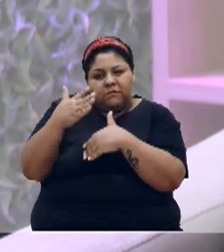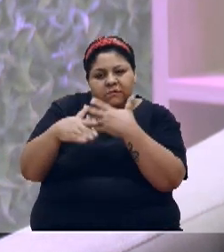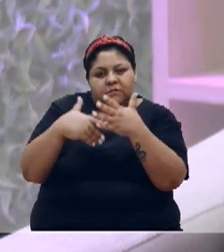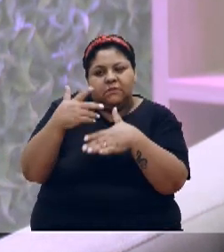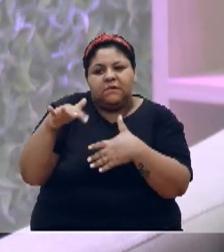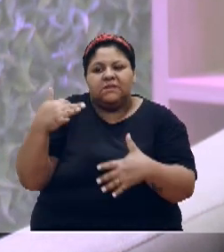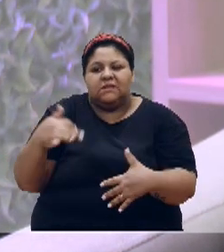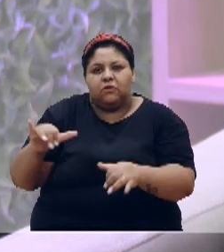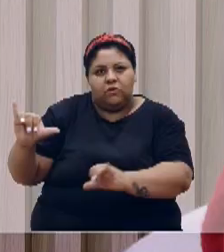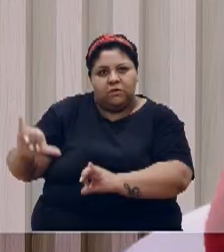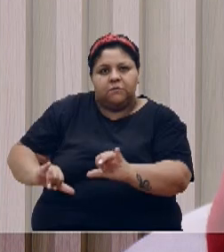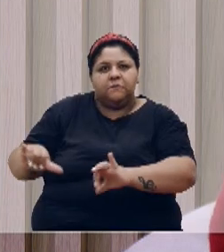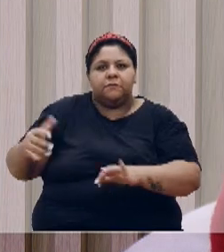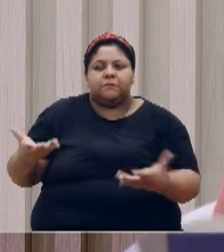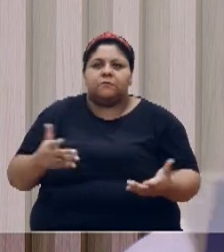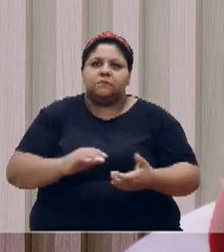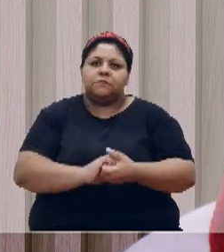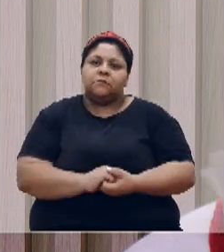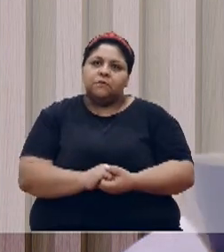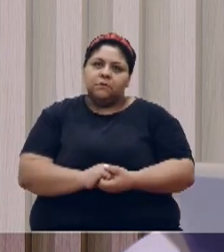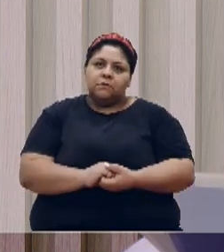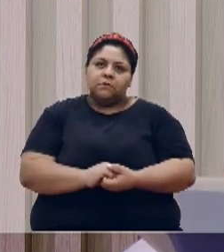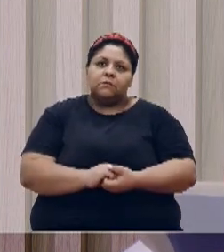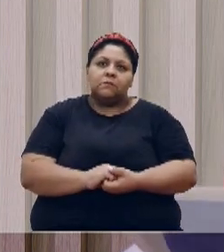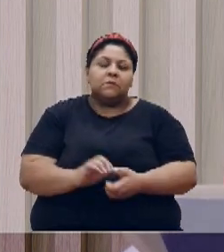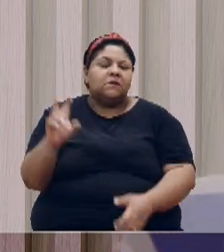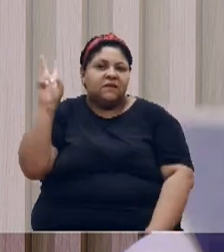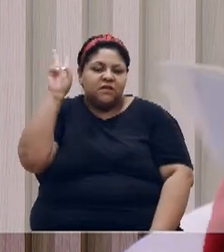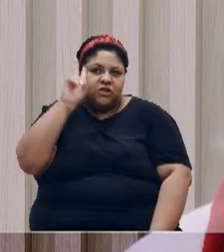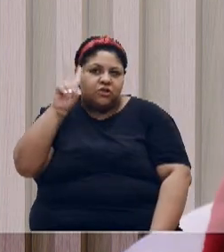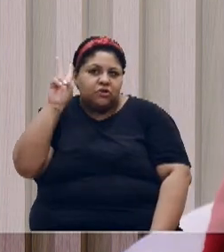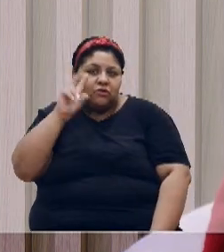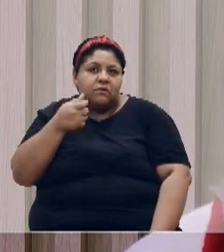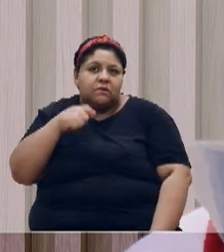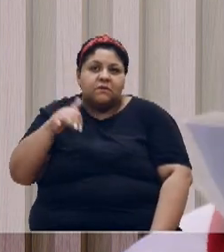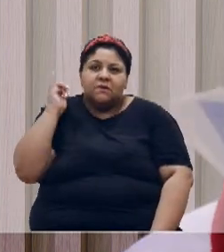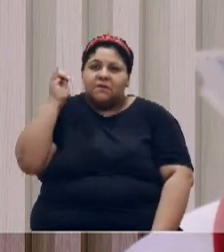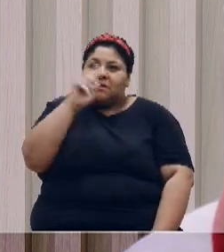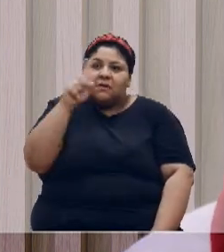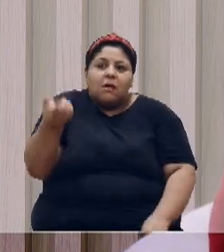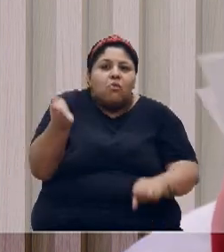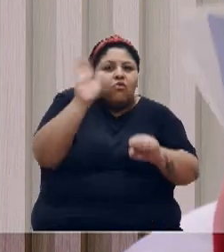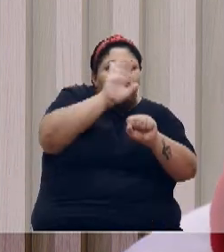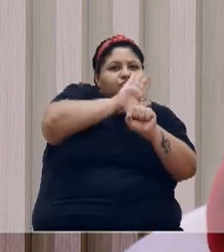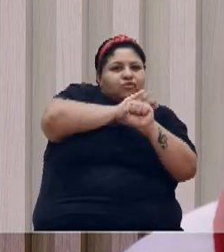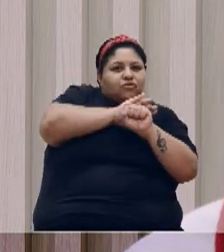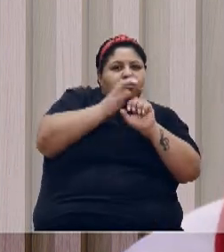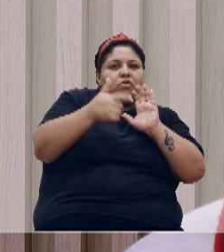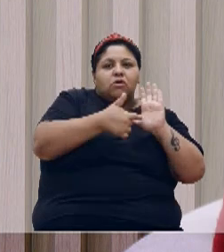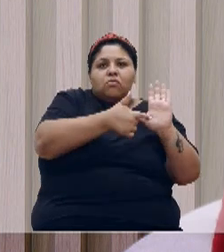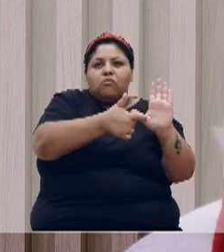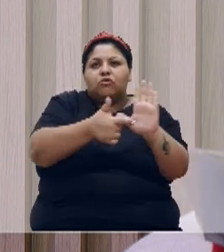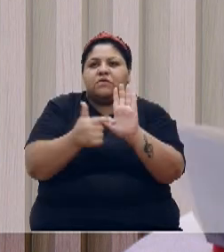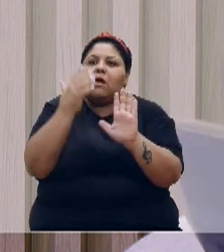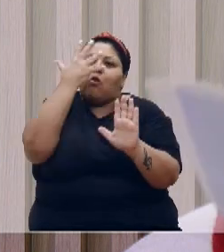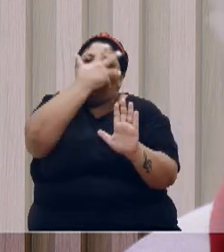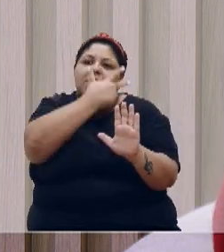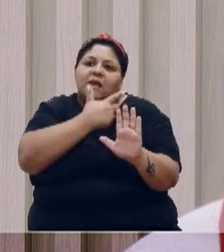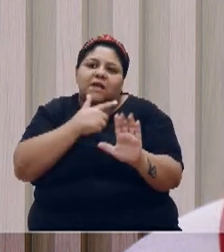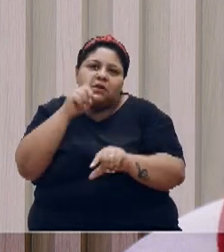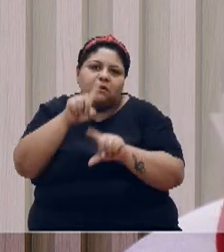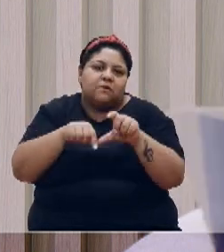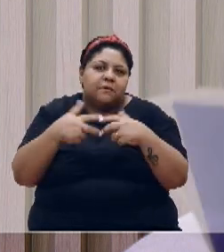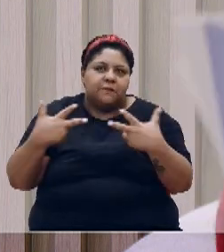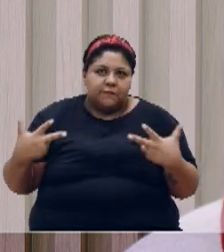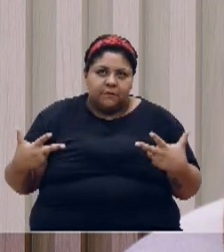esse sofrimento. São histórias que merecem ser contadas, né? Não esconder, não mostrar só o lado lindo das coisas. Tem